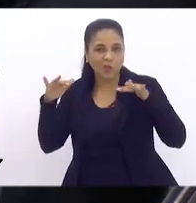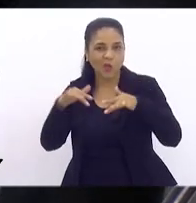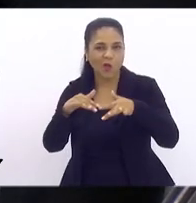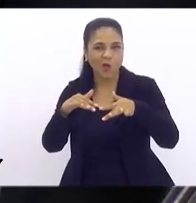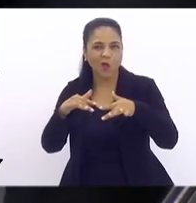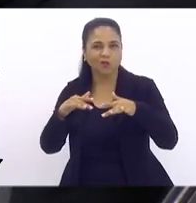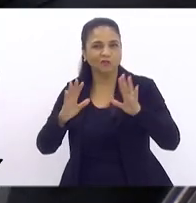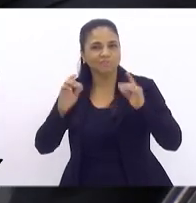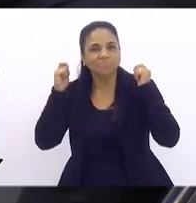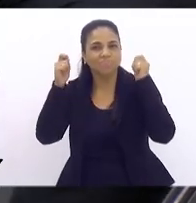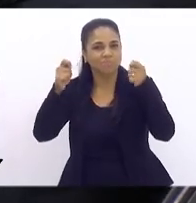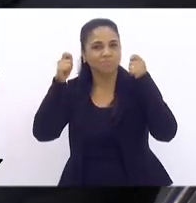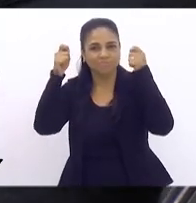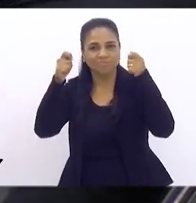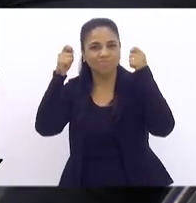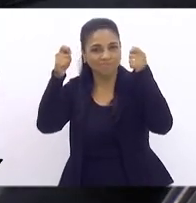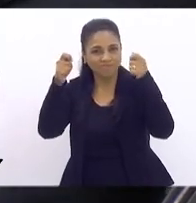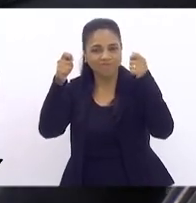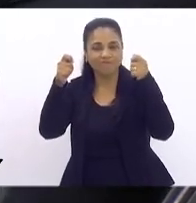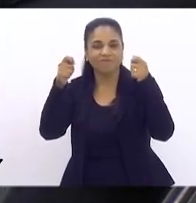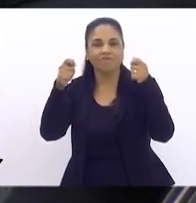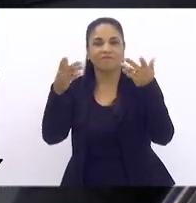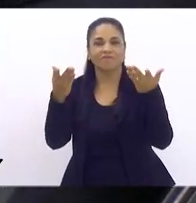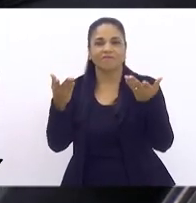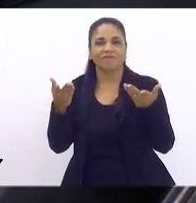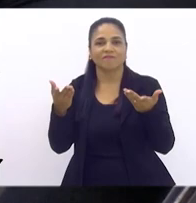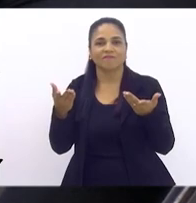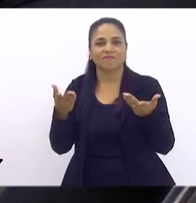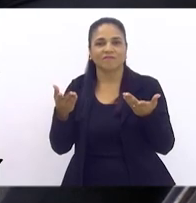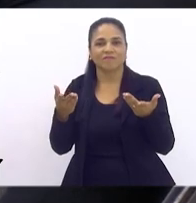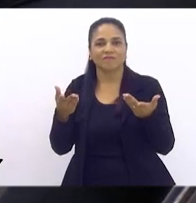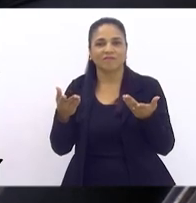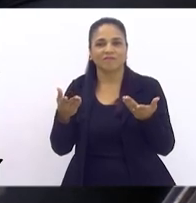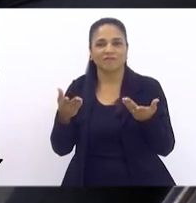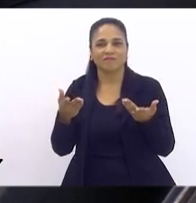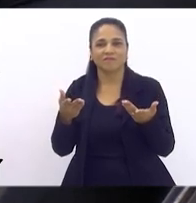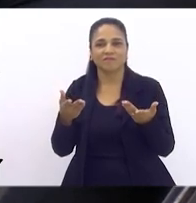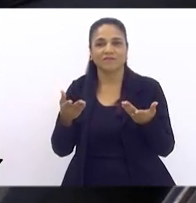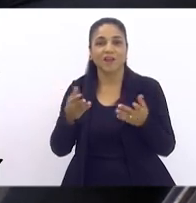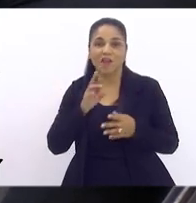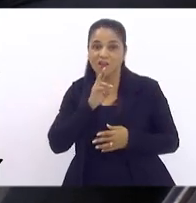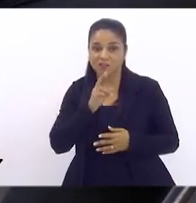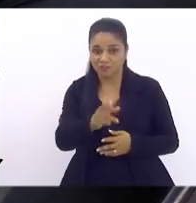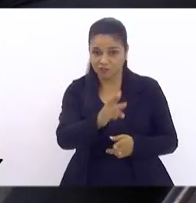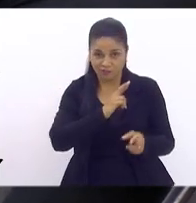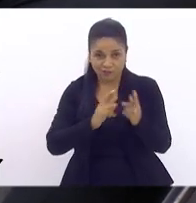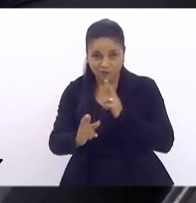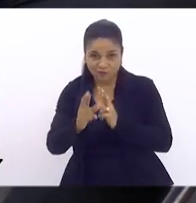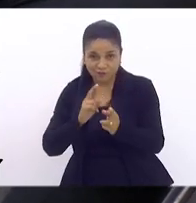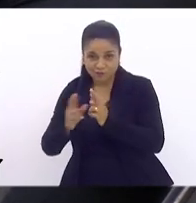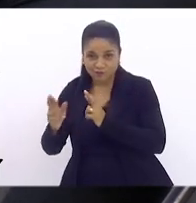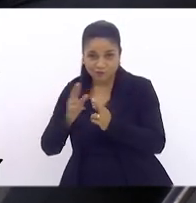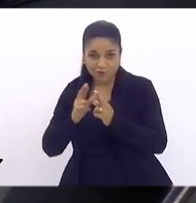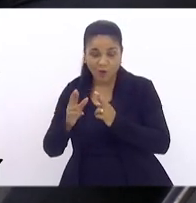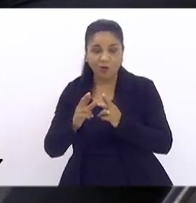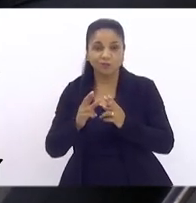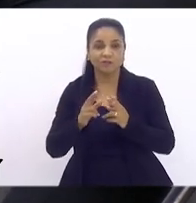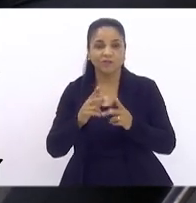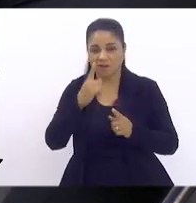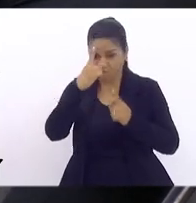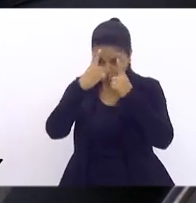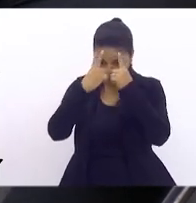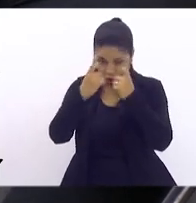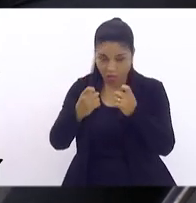vamos nos manifestar E aí as as respostas a essas chamada eram sempre muito